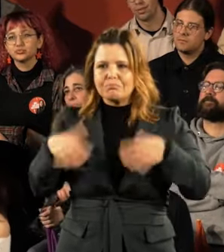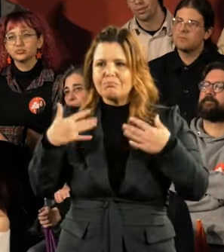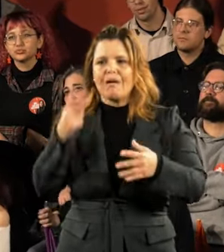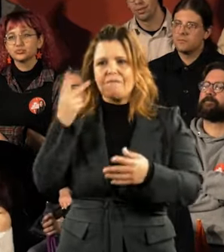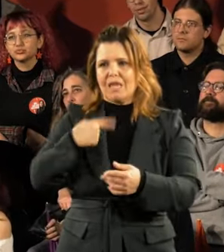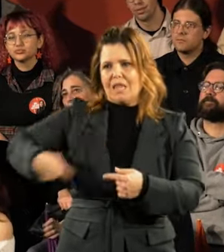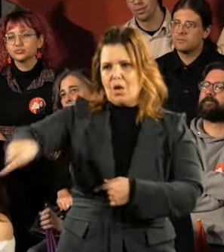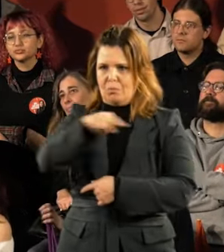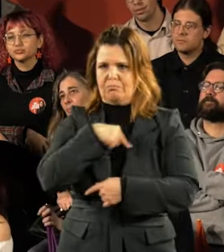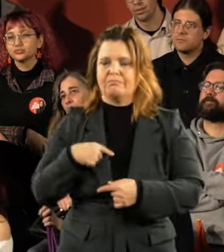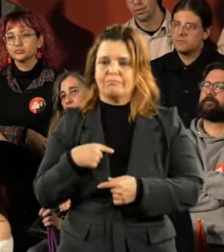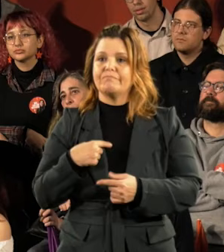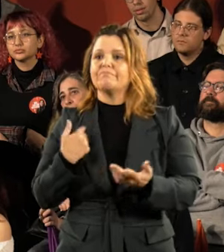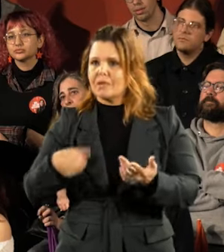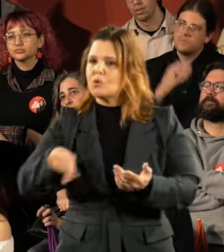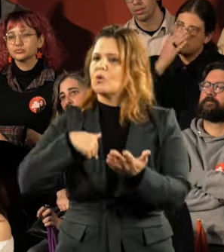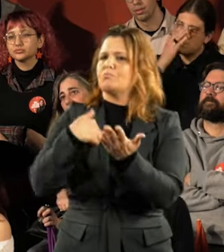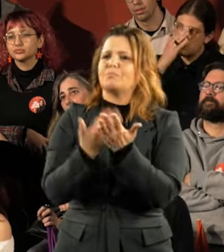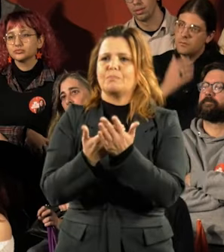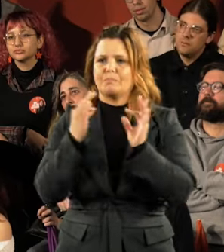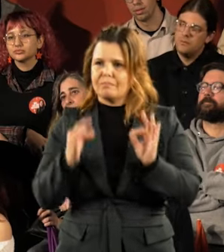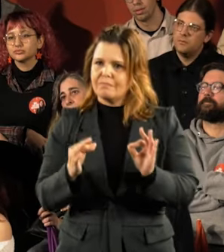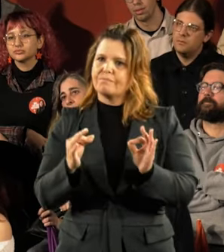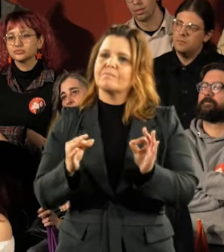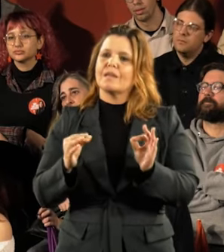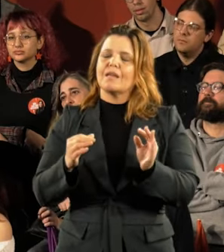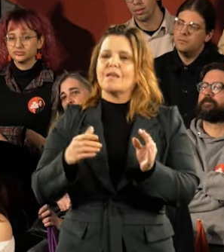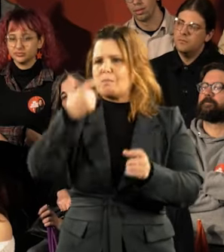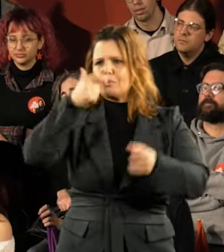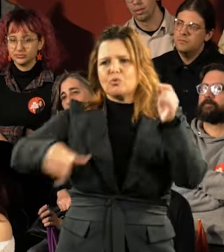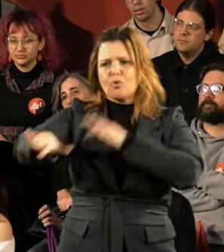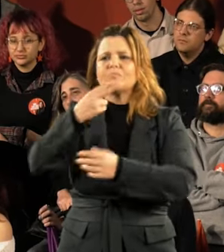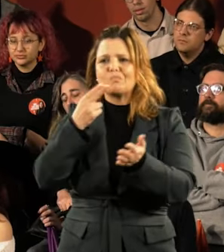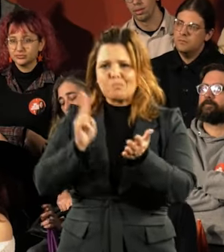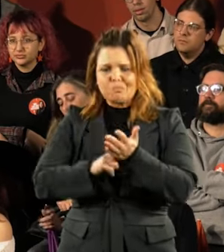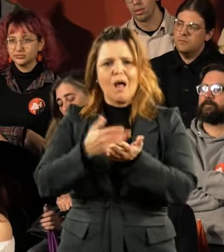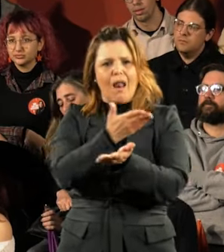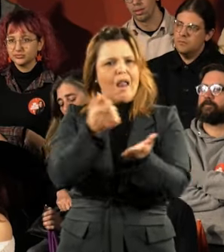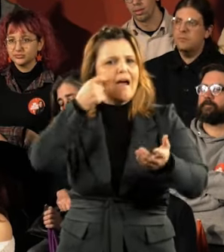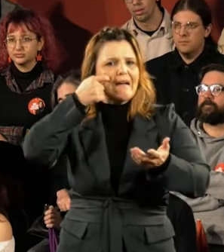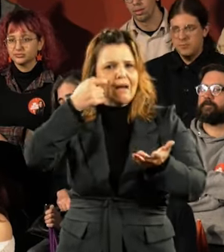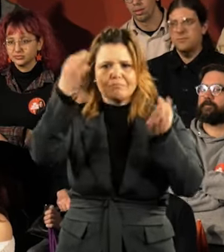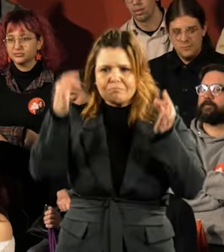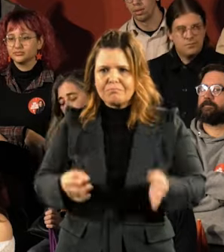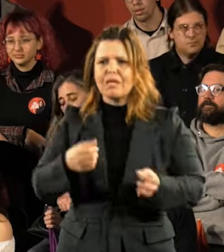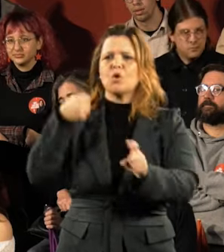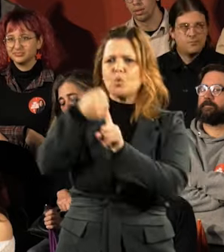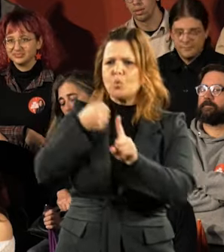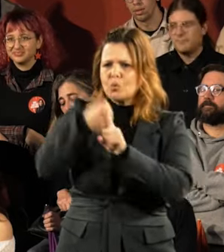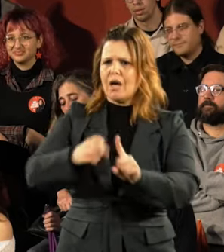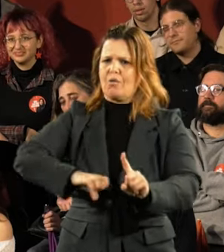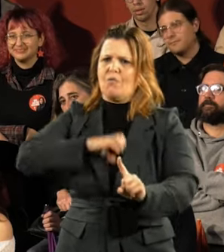nossas vidas temos propostas e temos gente de carne e osso gente de luta gente de